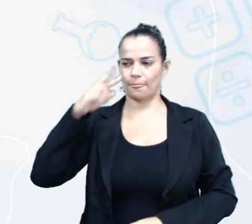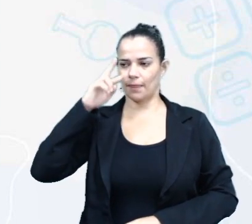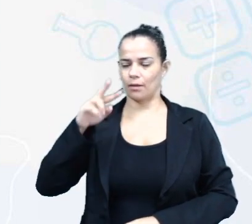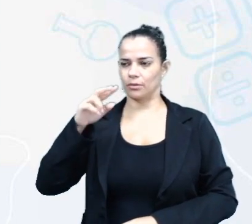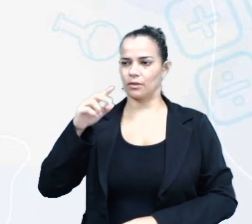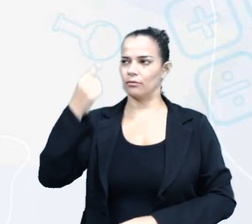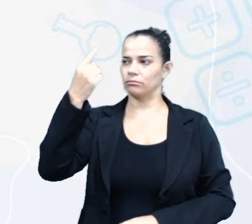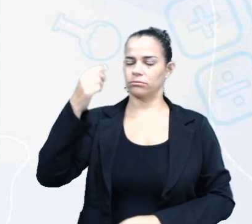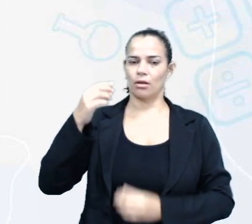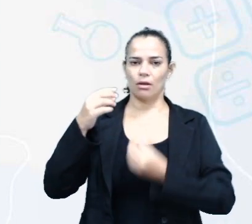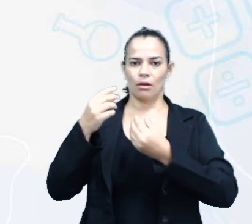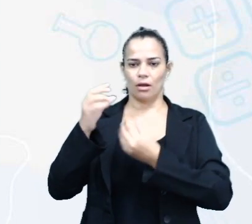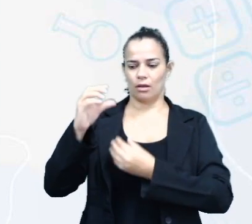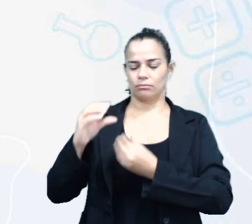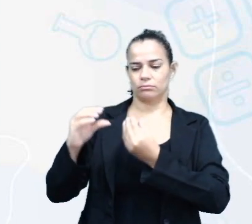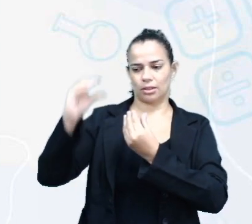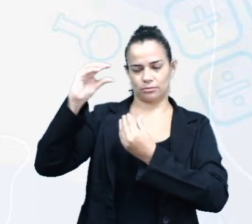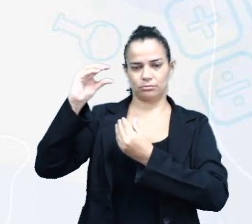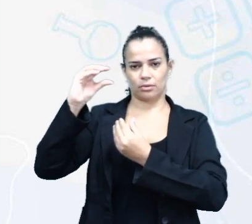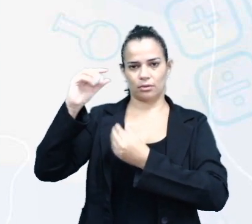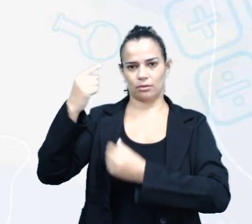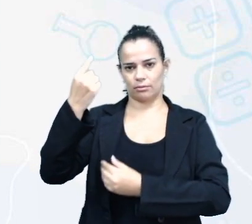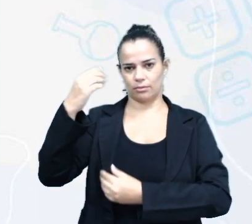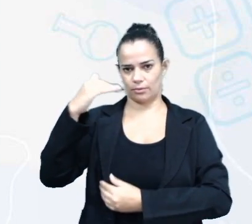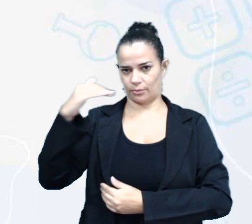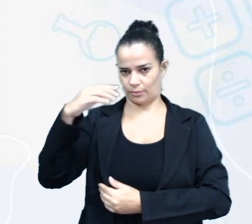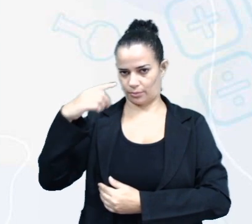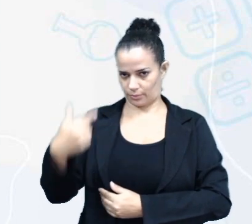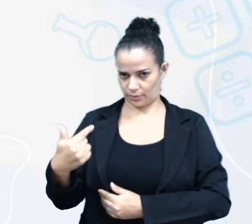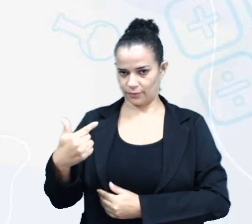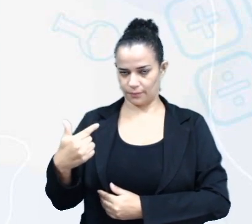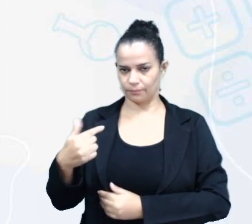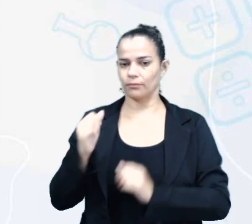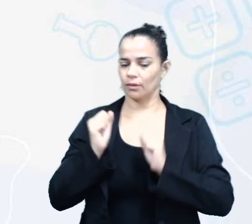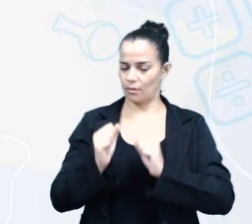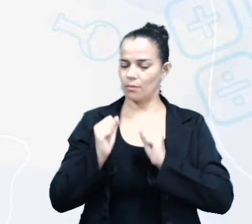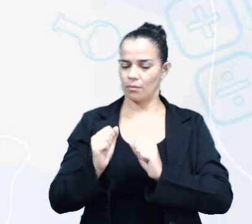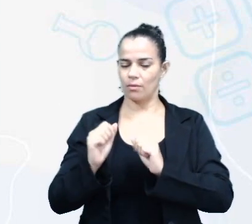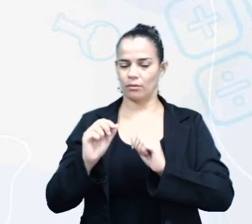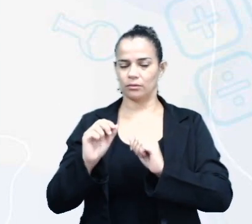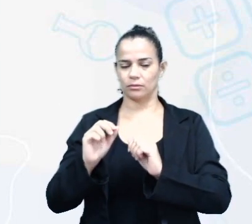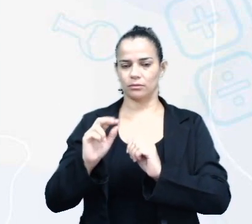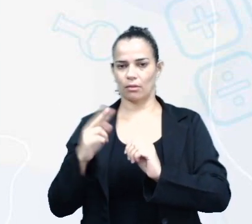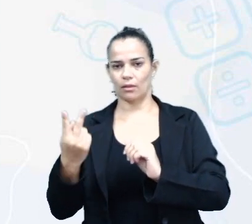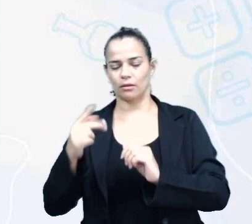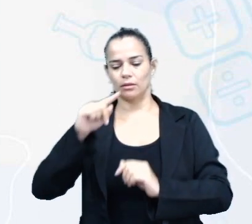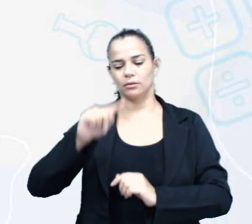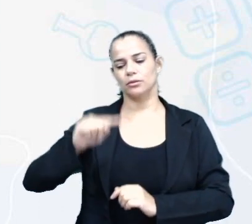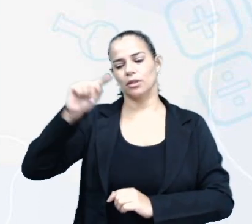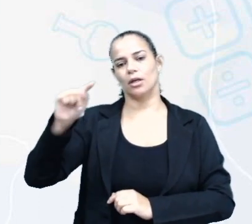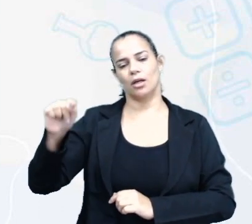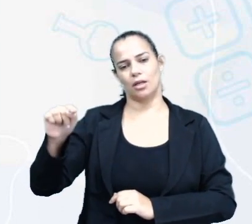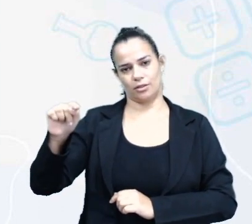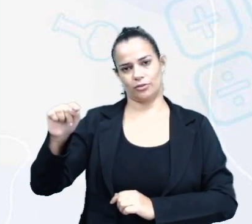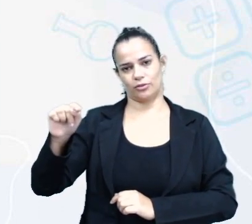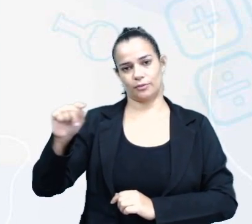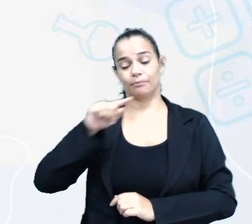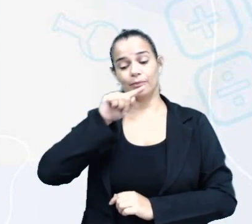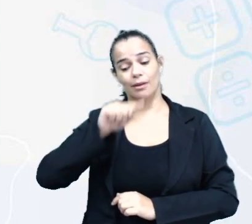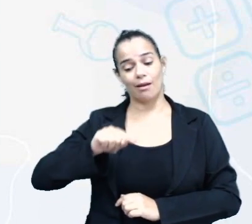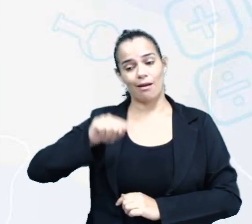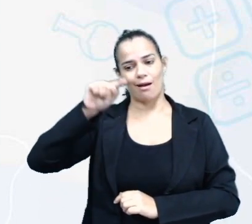fração, 1 sobre 2. Então, eu posso transformar isso em uma raiz. Vai ficar raiz